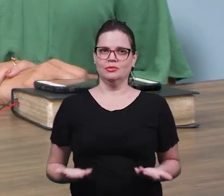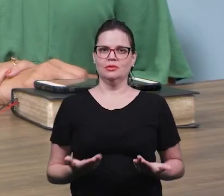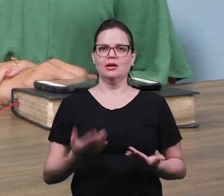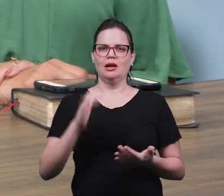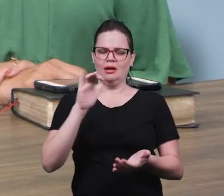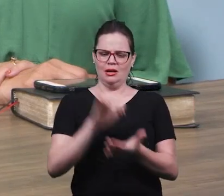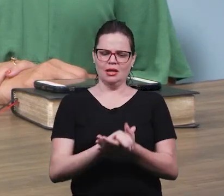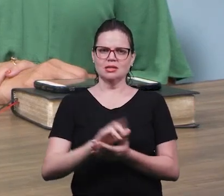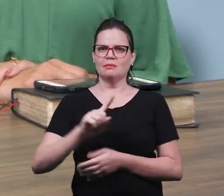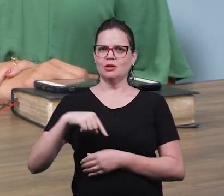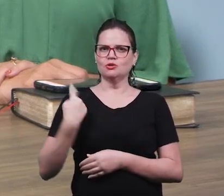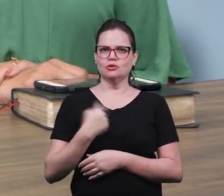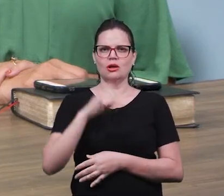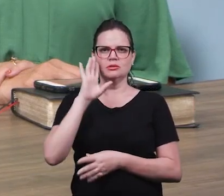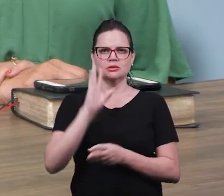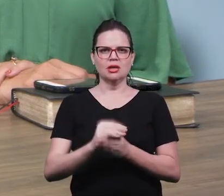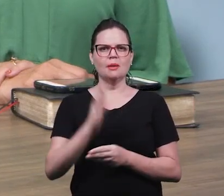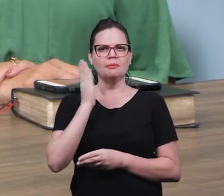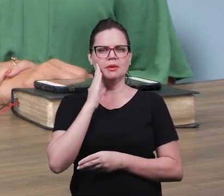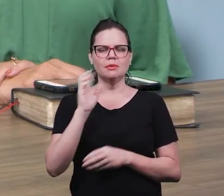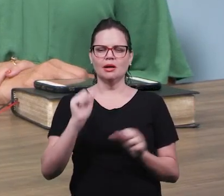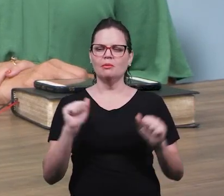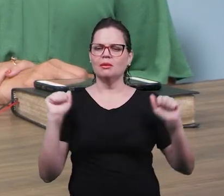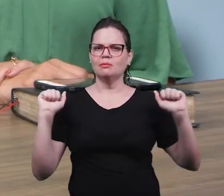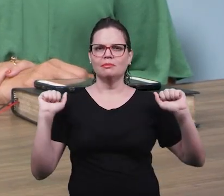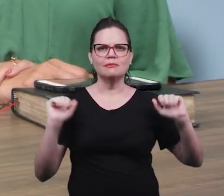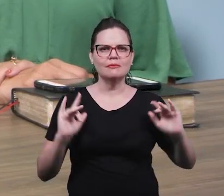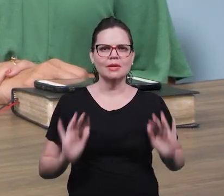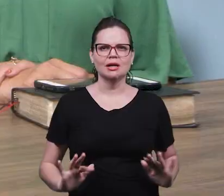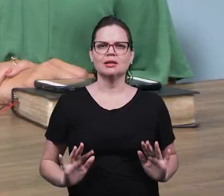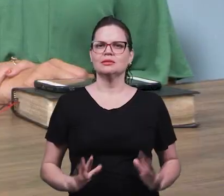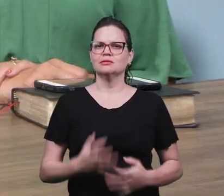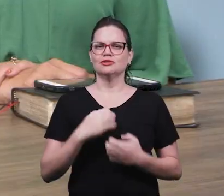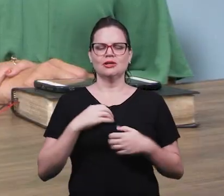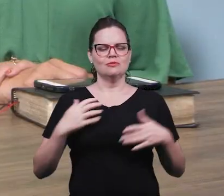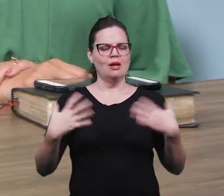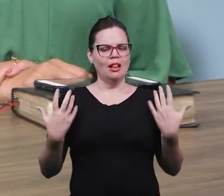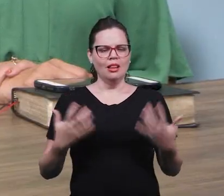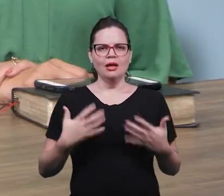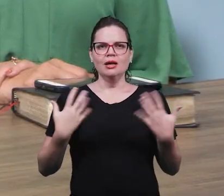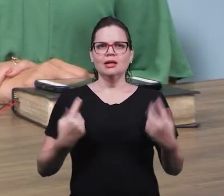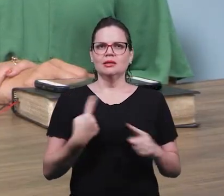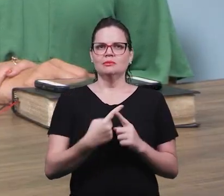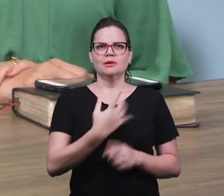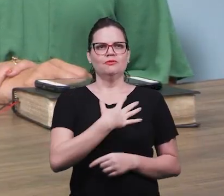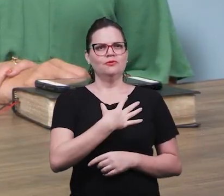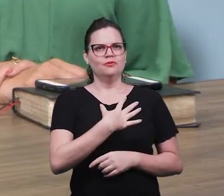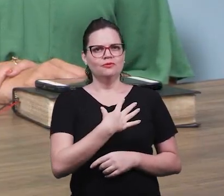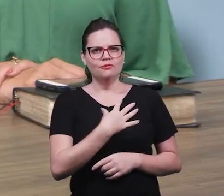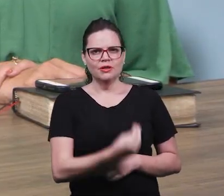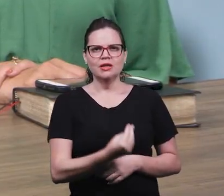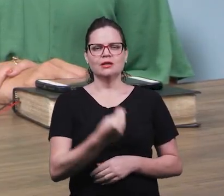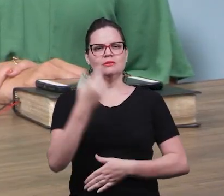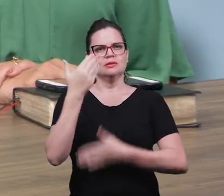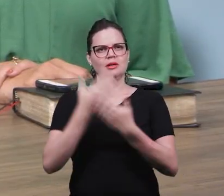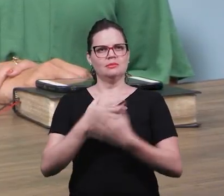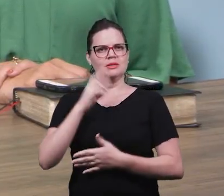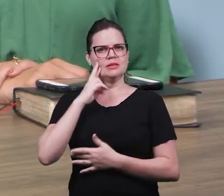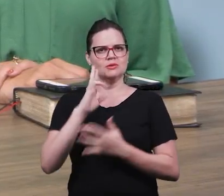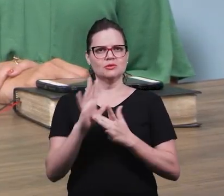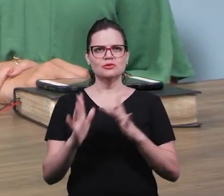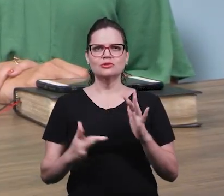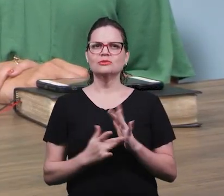para nós, servos, é uma bênção, é uma alegria, né? Nós termos filhos, criá-los na presença do